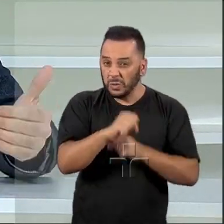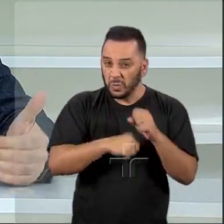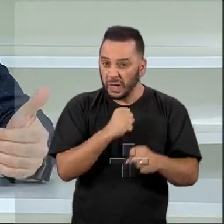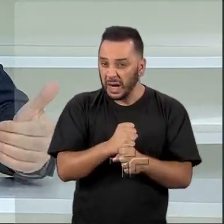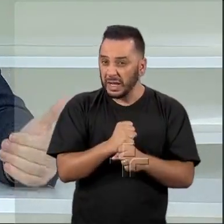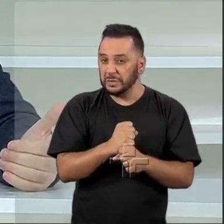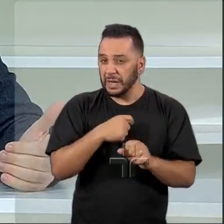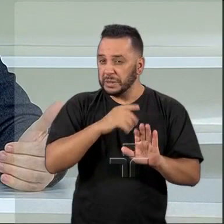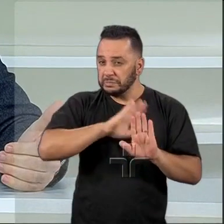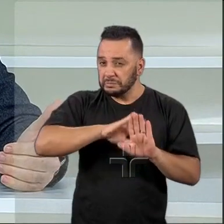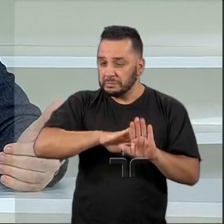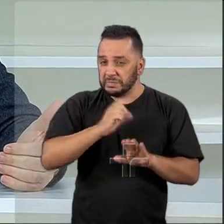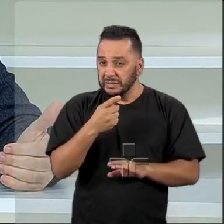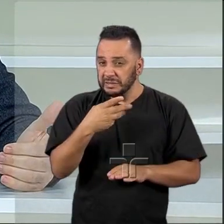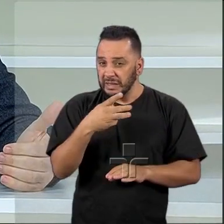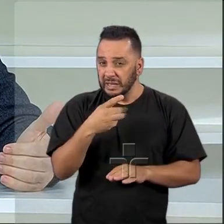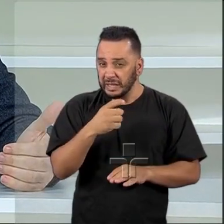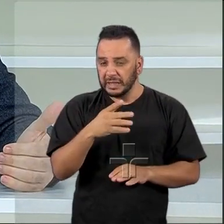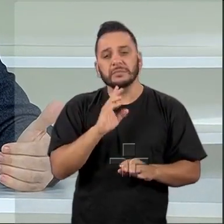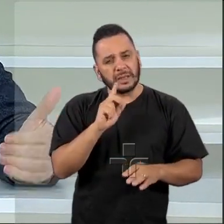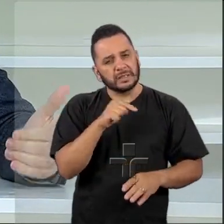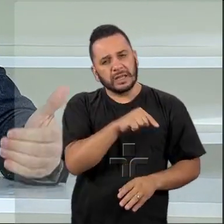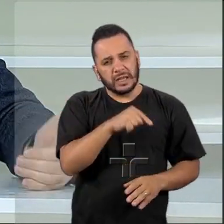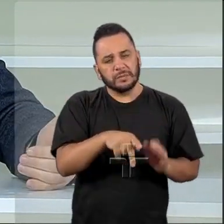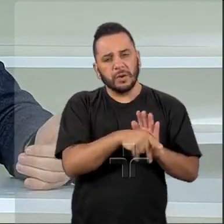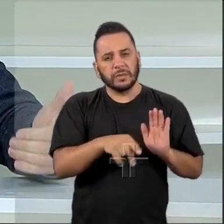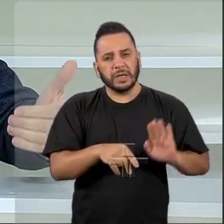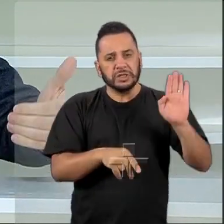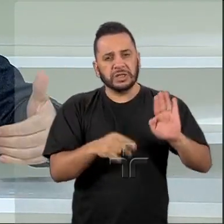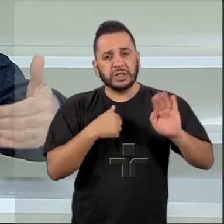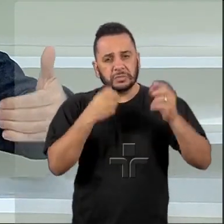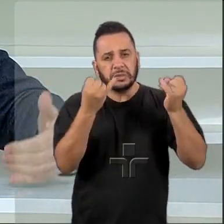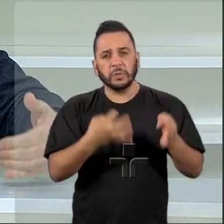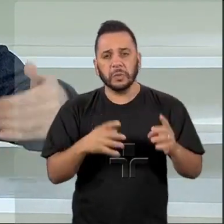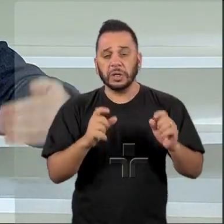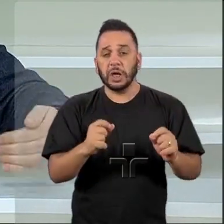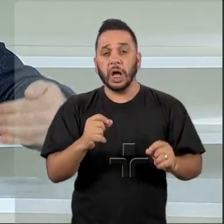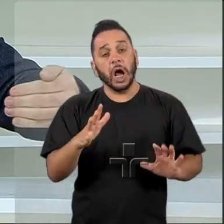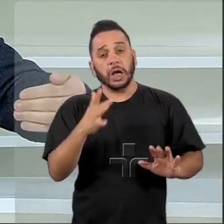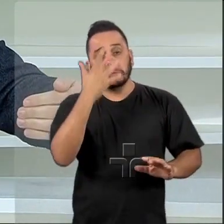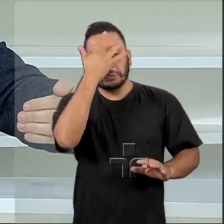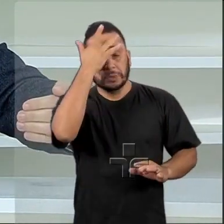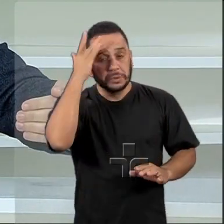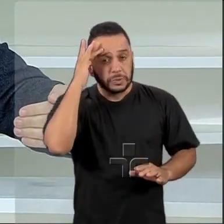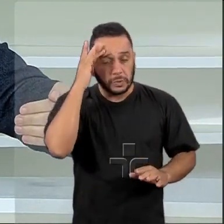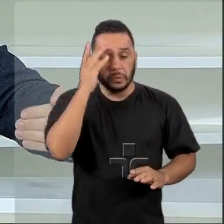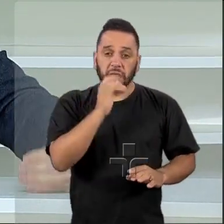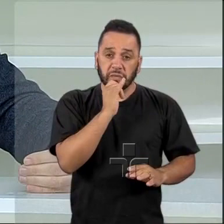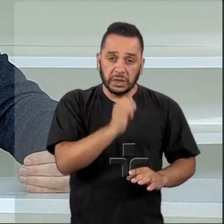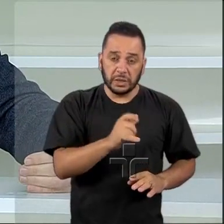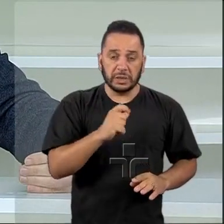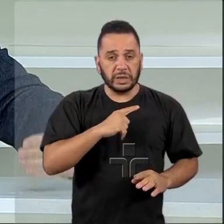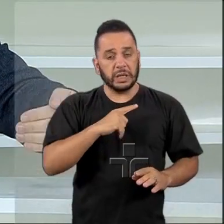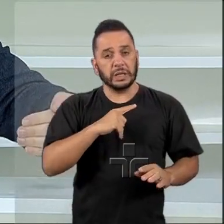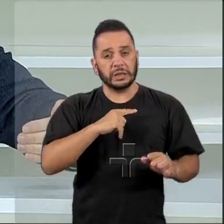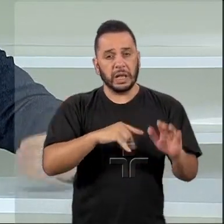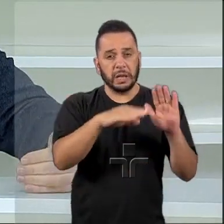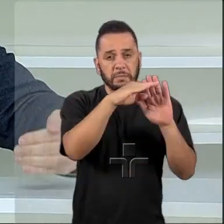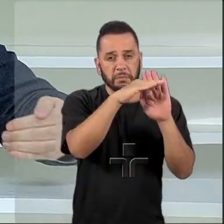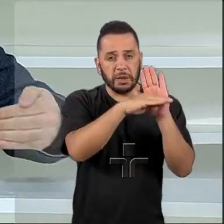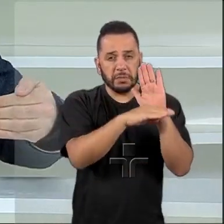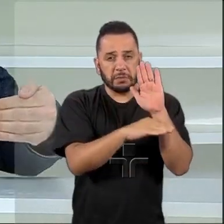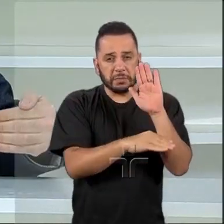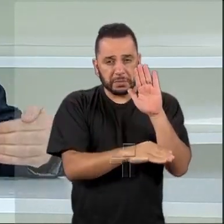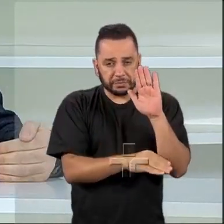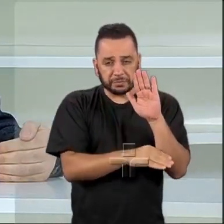antissistema? Mas foi assim que o Lula construiu a candidatura dele. Ele disse, olha, estão dizendo que o sistema é péssimo e